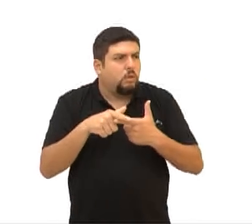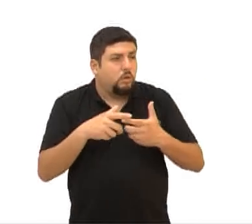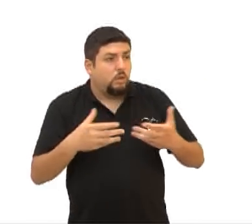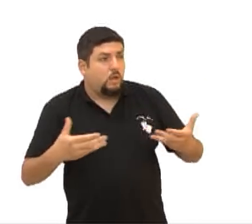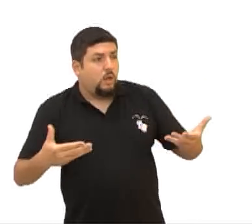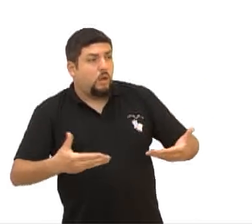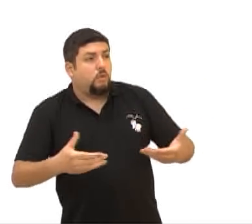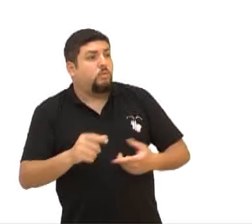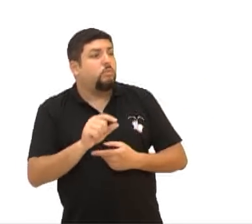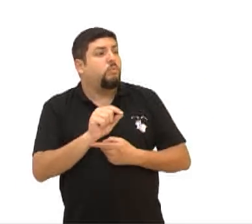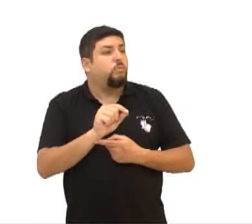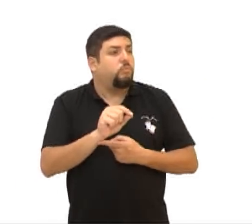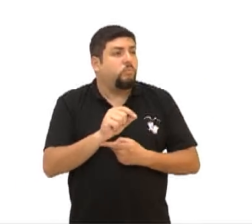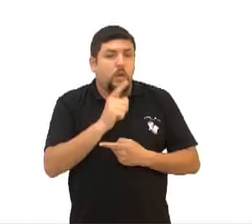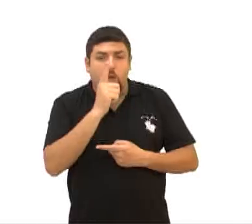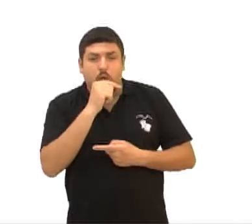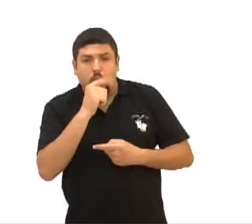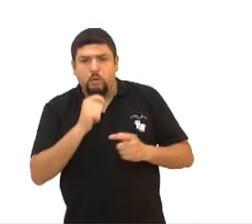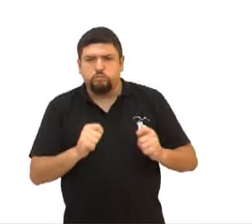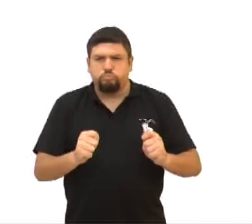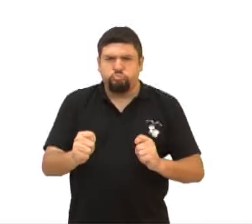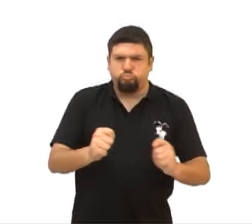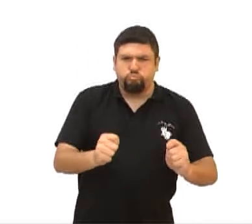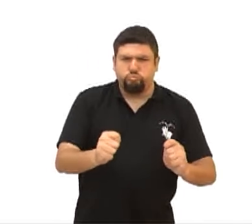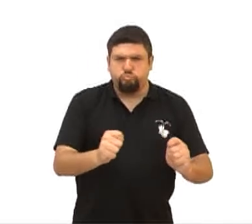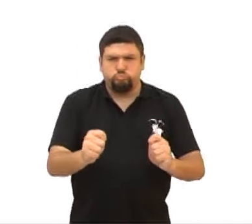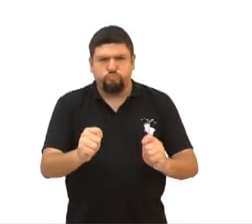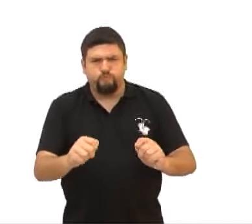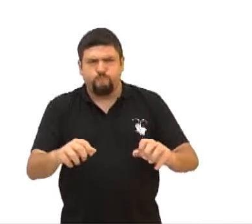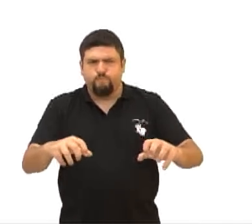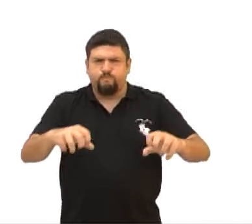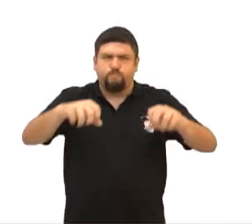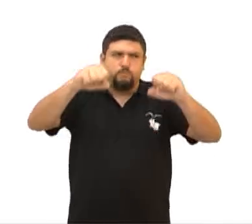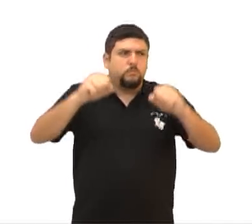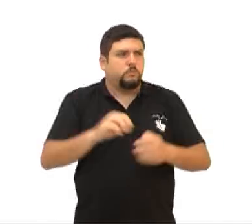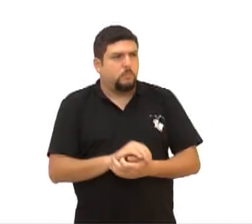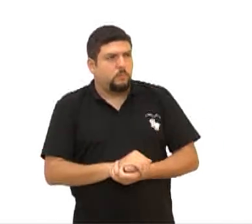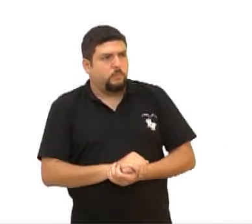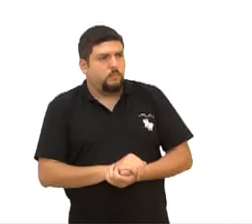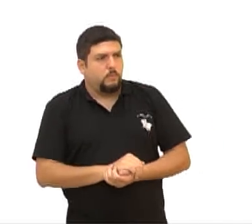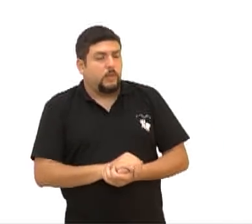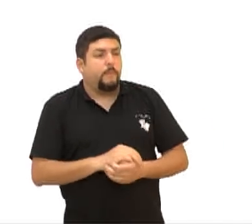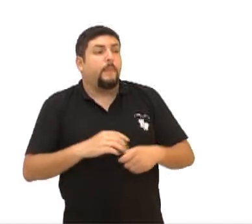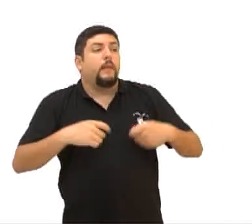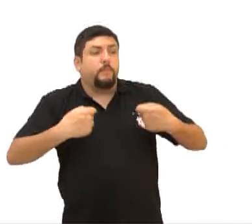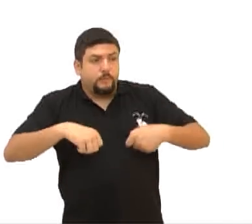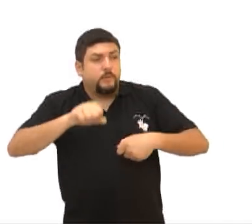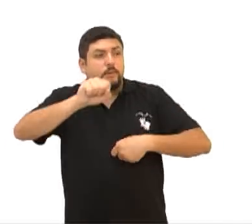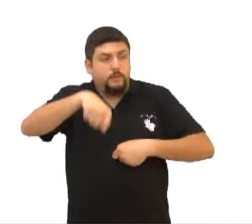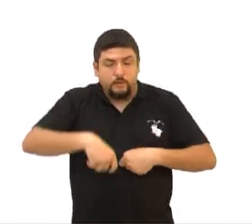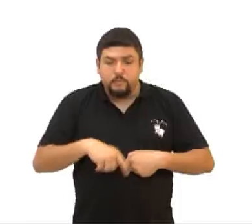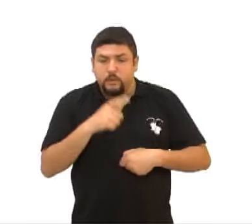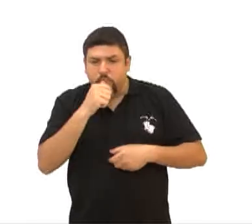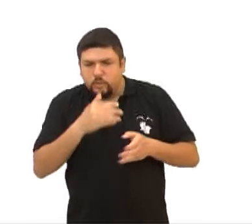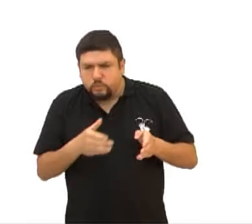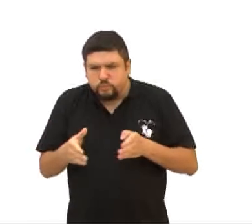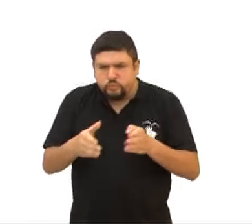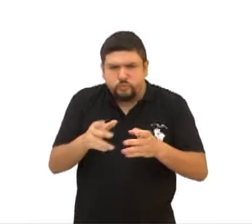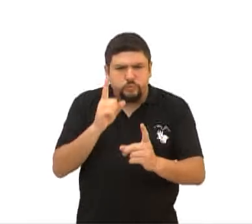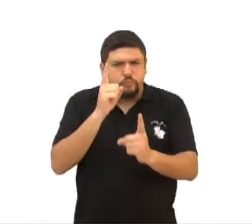vivendo a questão do racionamento. Precisamos, sim, de novos mananciais,